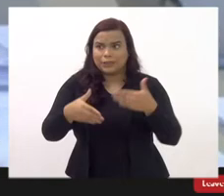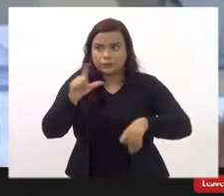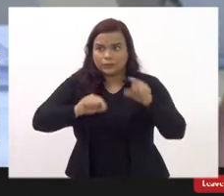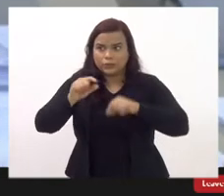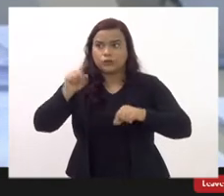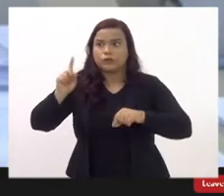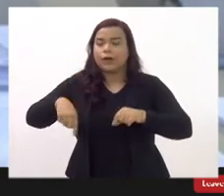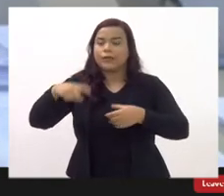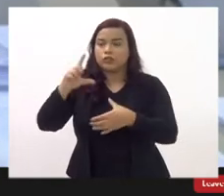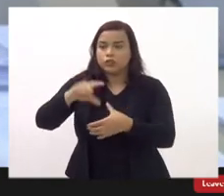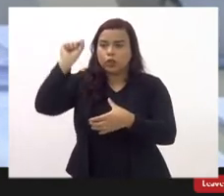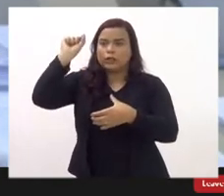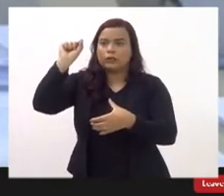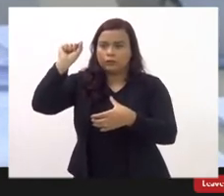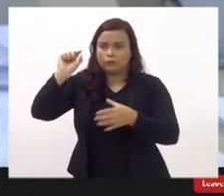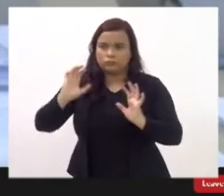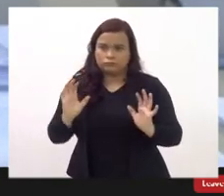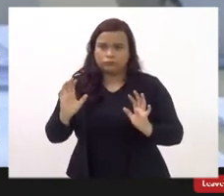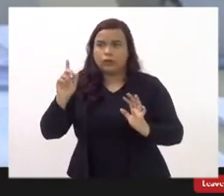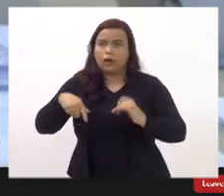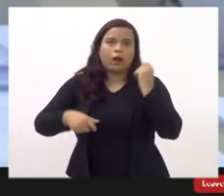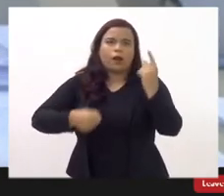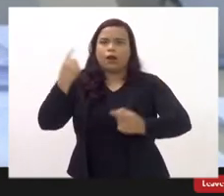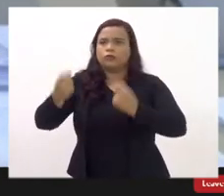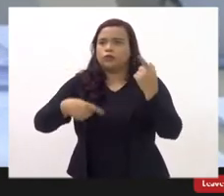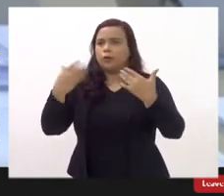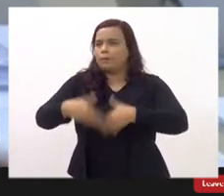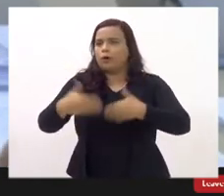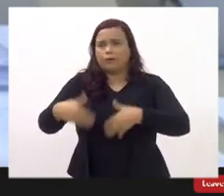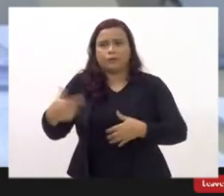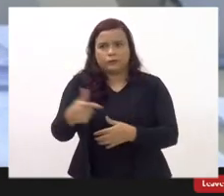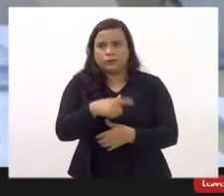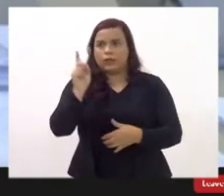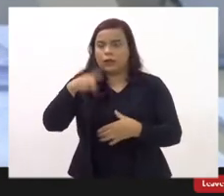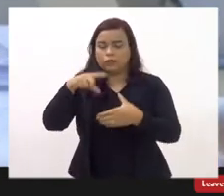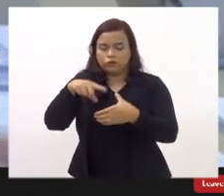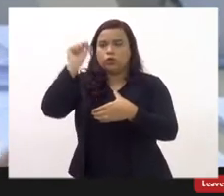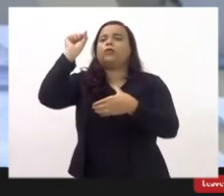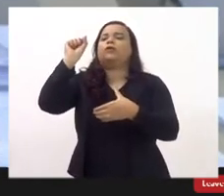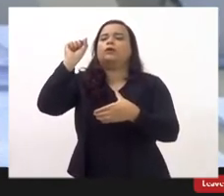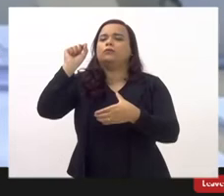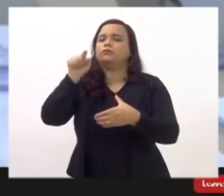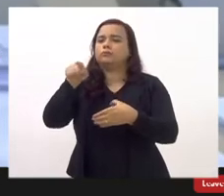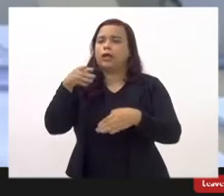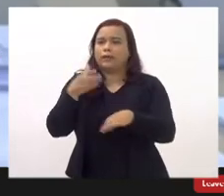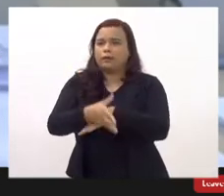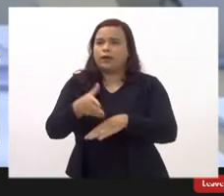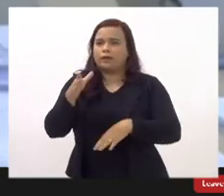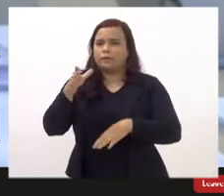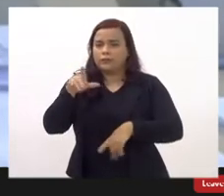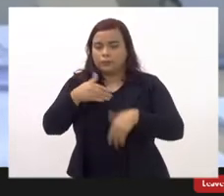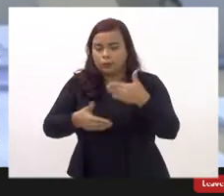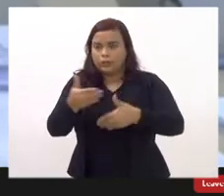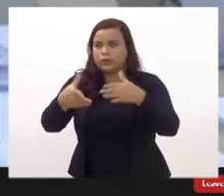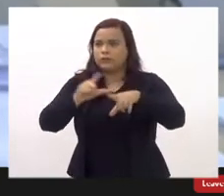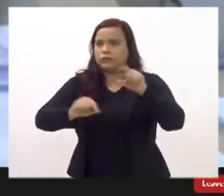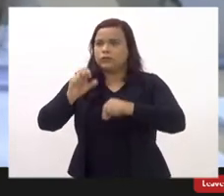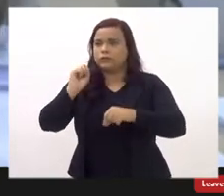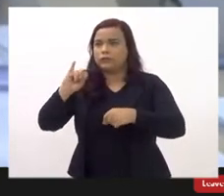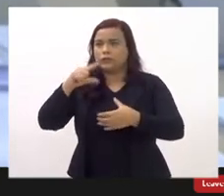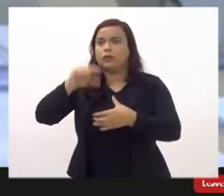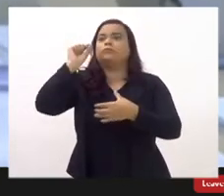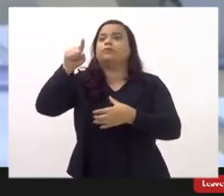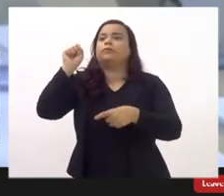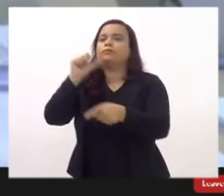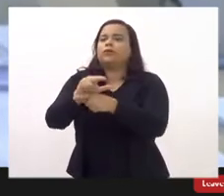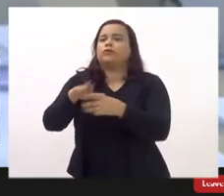absolutamente aleatório, né? Não teve prova, foi só sorteio, você entrava no processo seletivo sendo sorteado, você entrava na